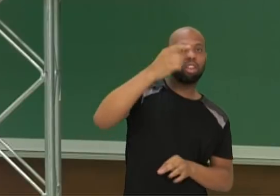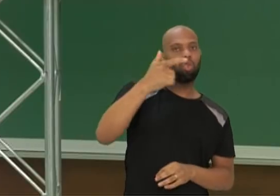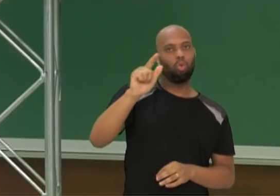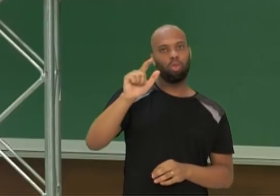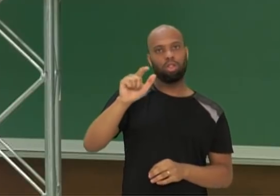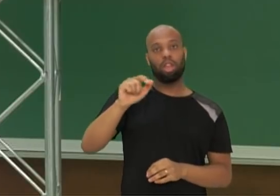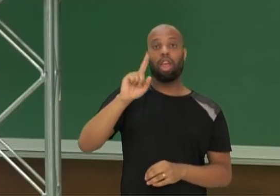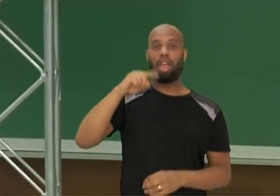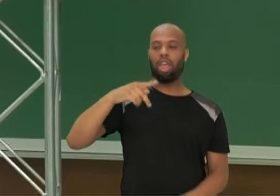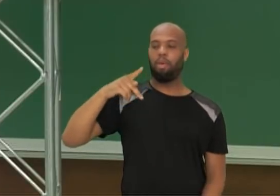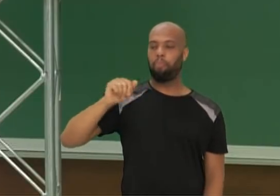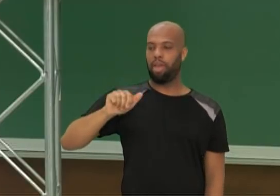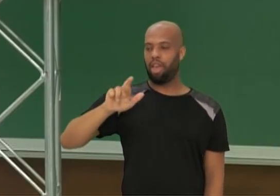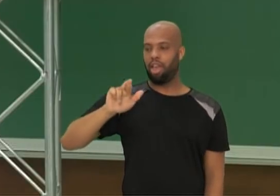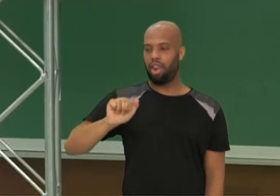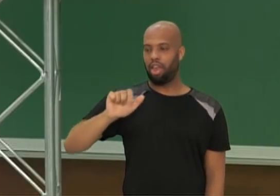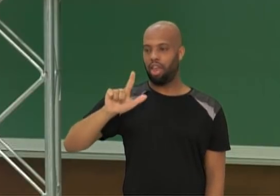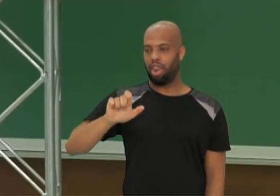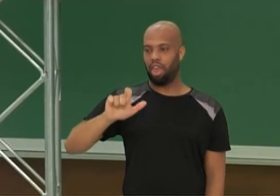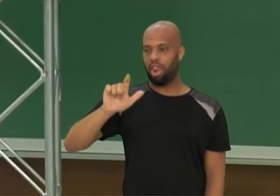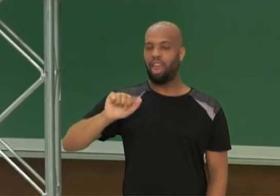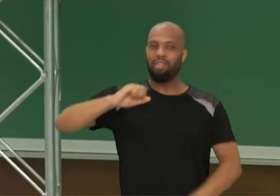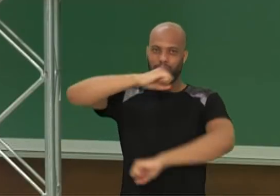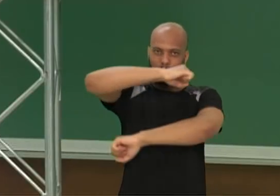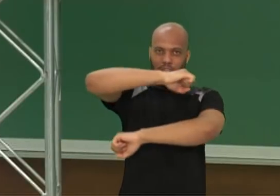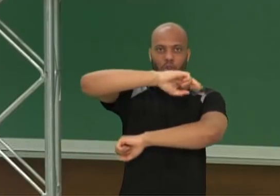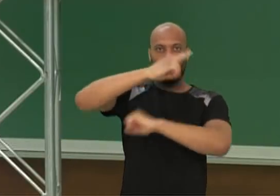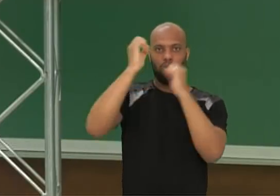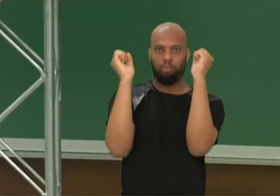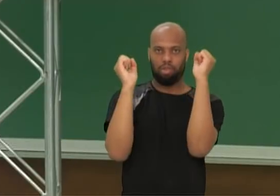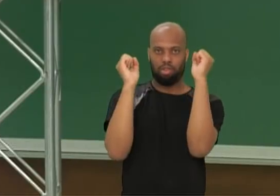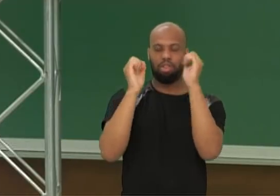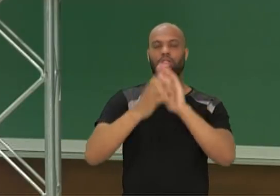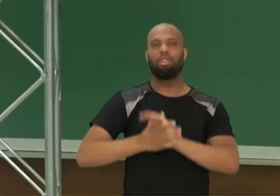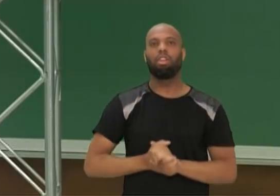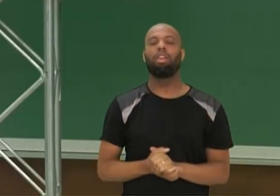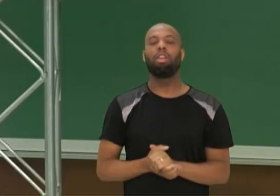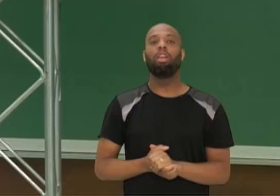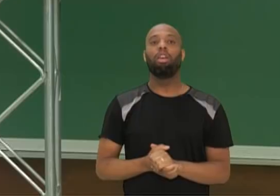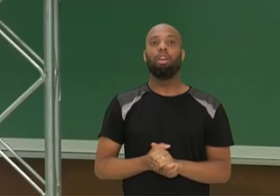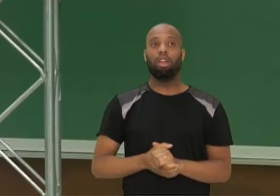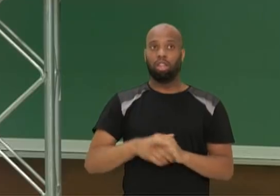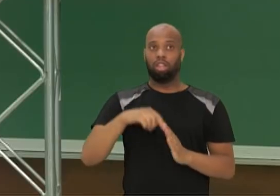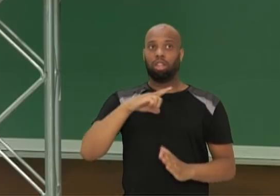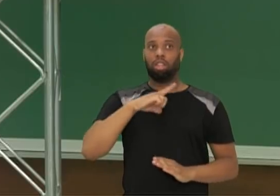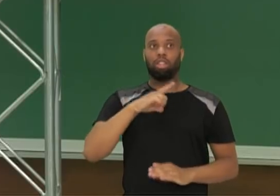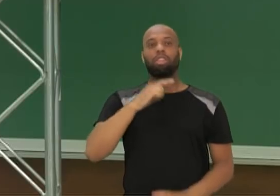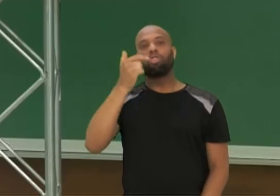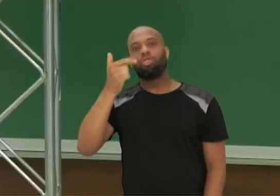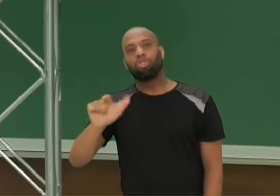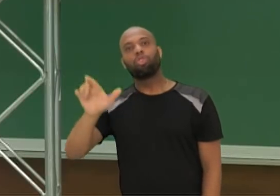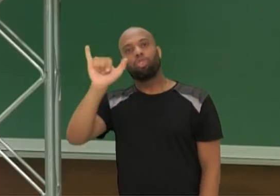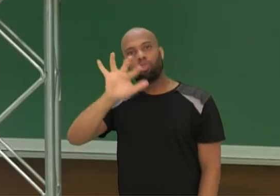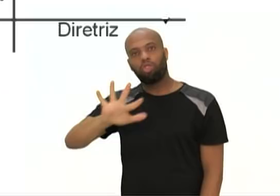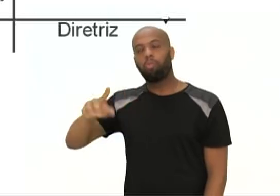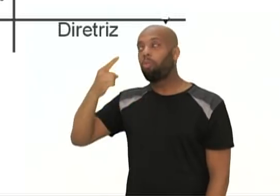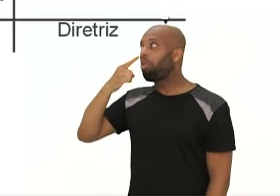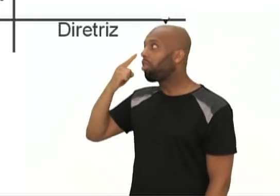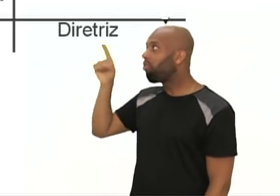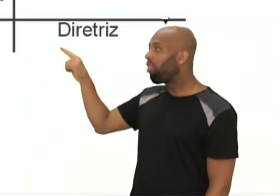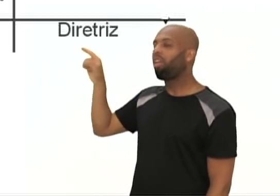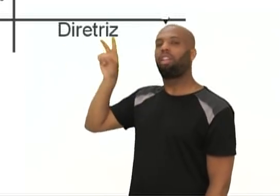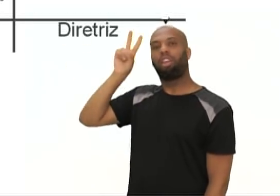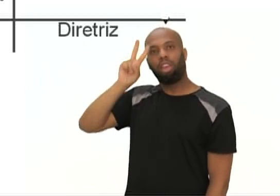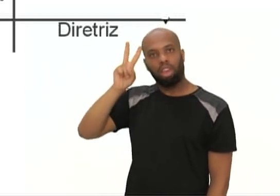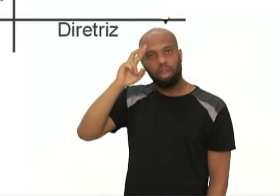y, tá? Então, aqui o foco ele vai estar transladado. Aqui eu deixei de novo a imagem, sempre